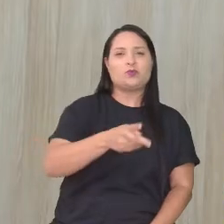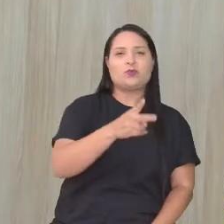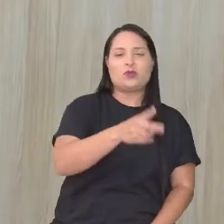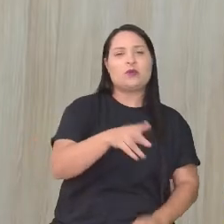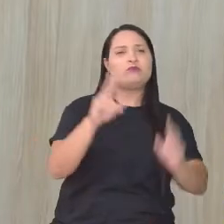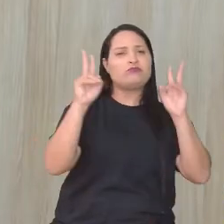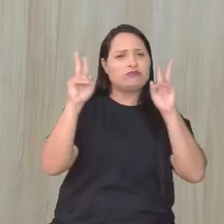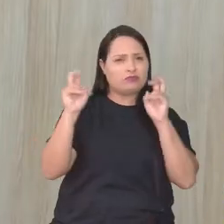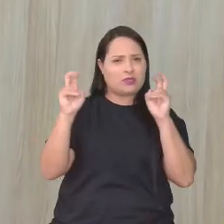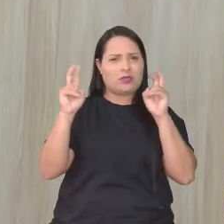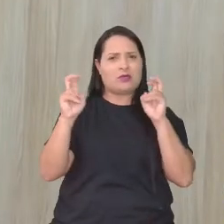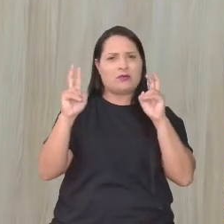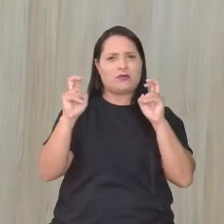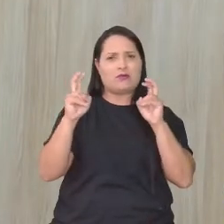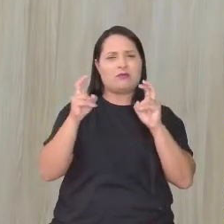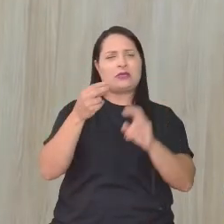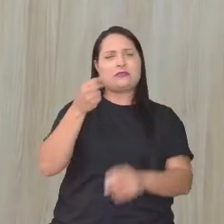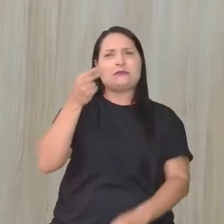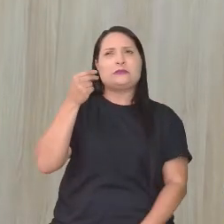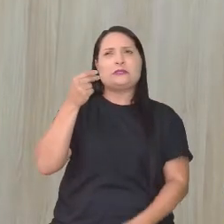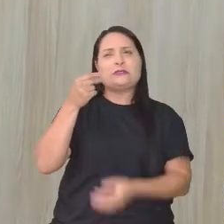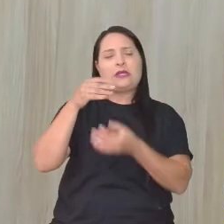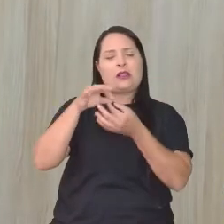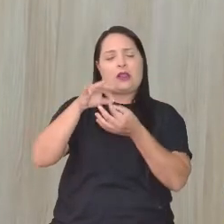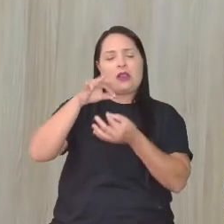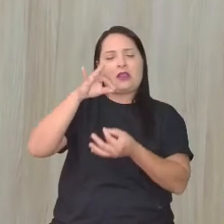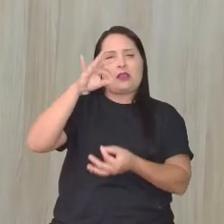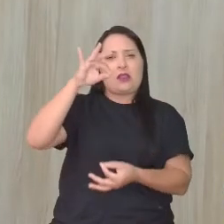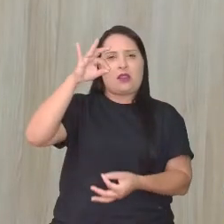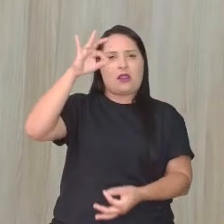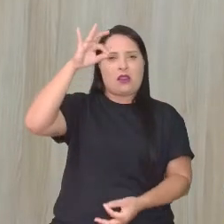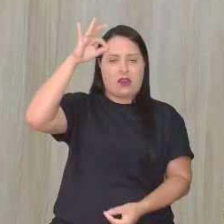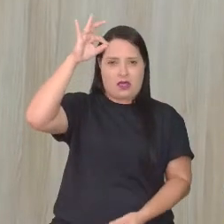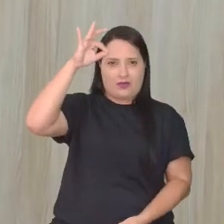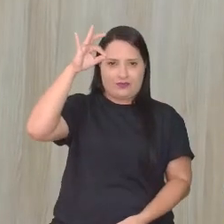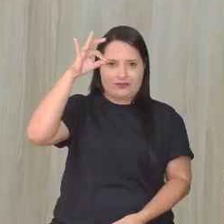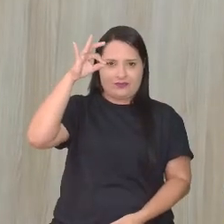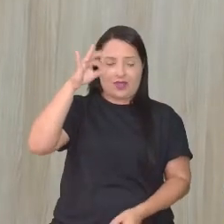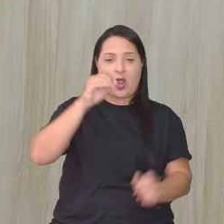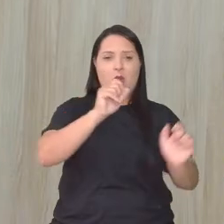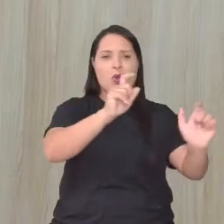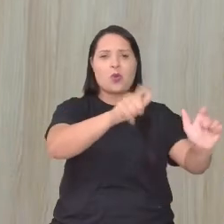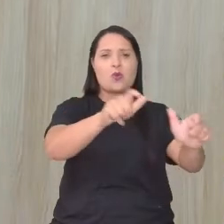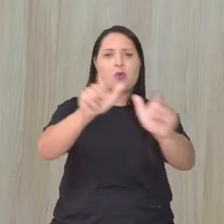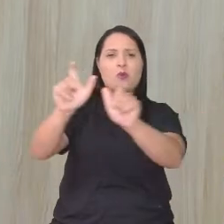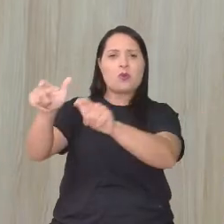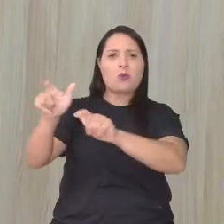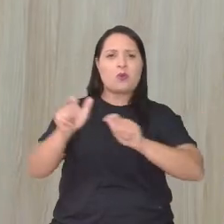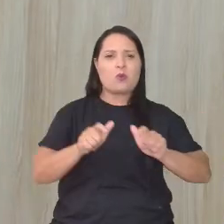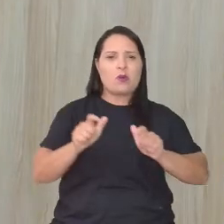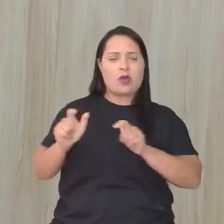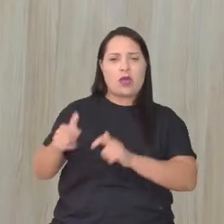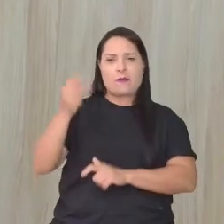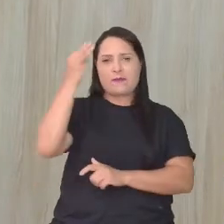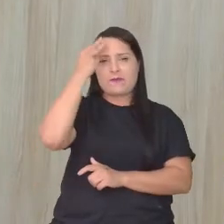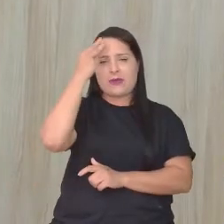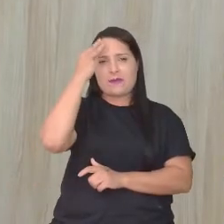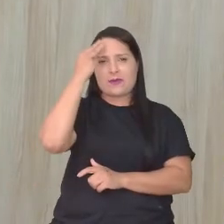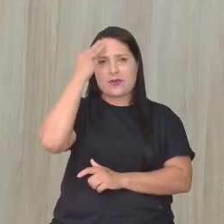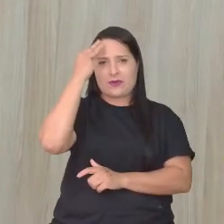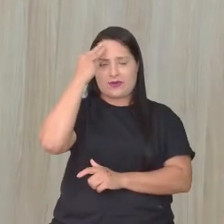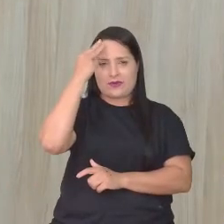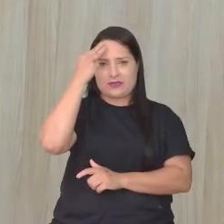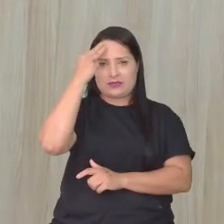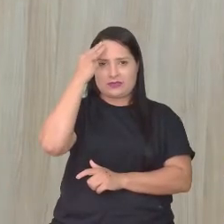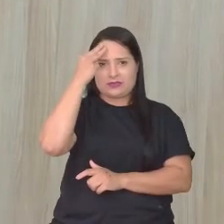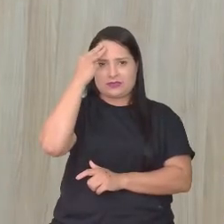um tema, né, que é muito extenso, que é os lugares de memória, resistência, né,